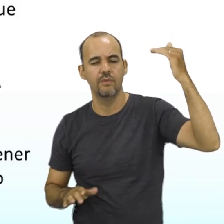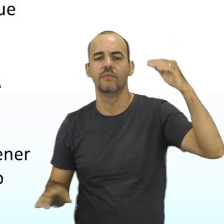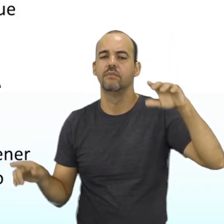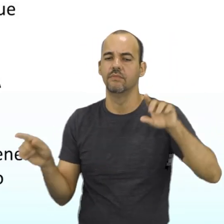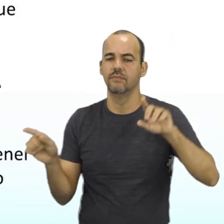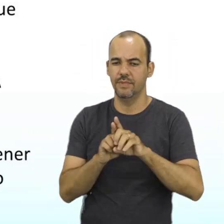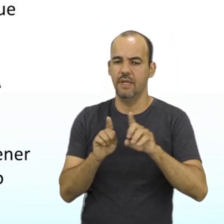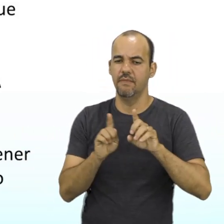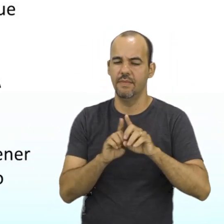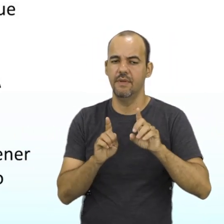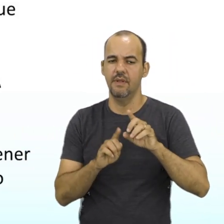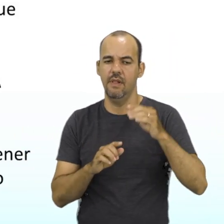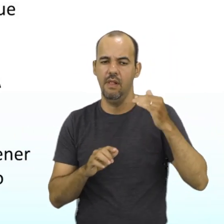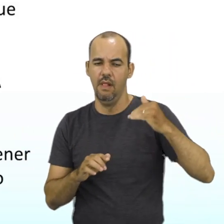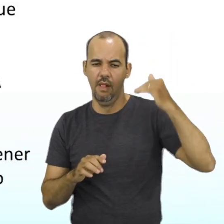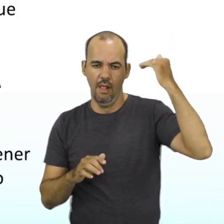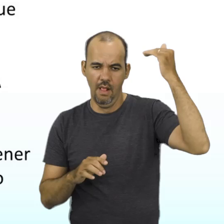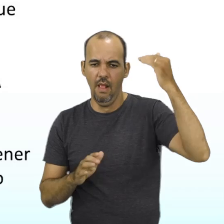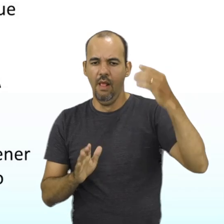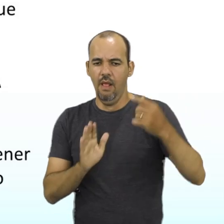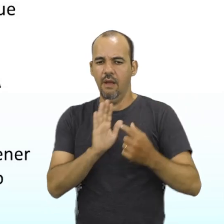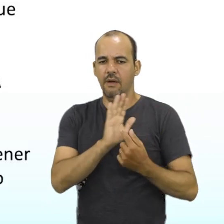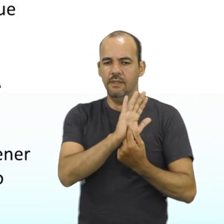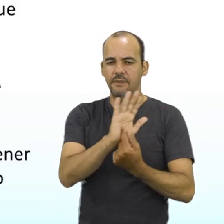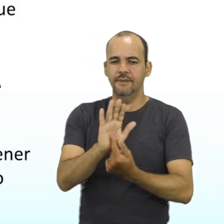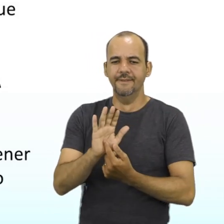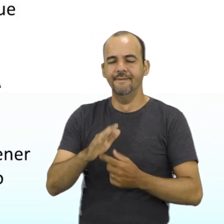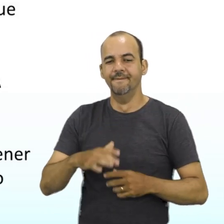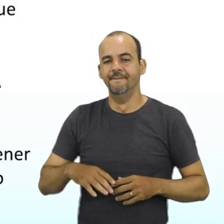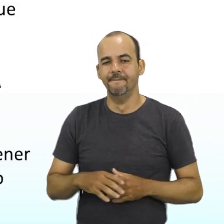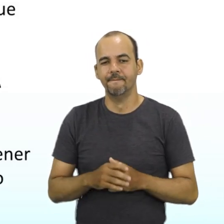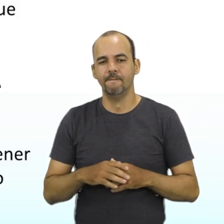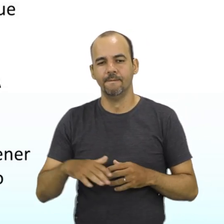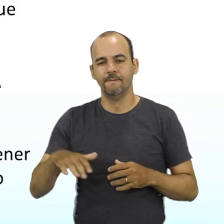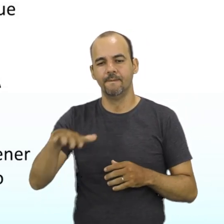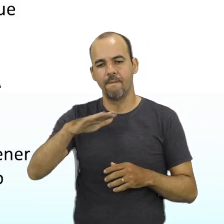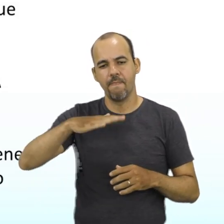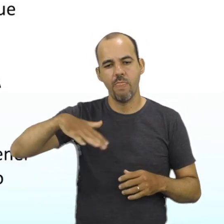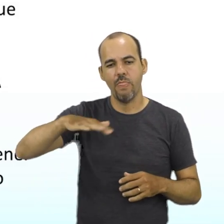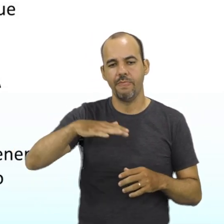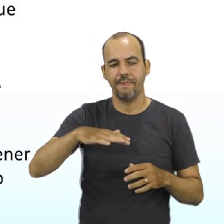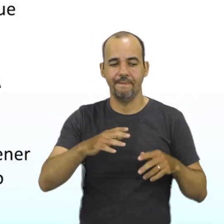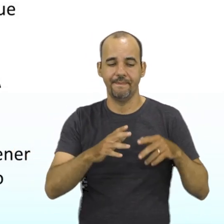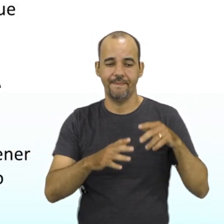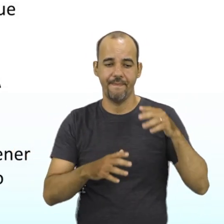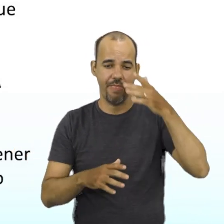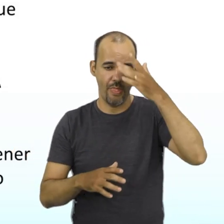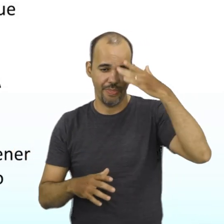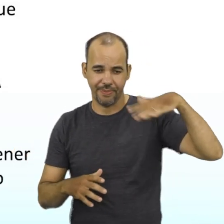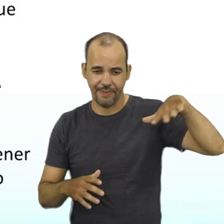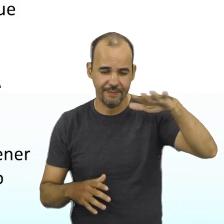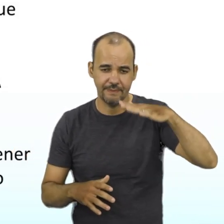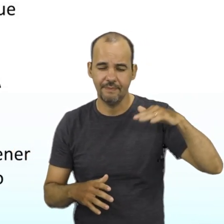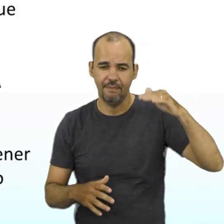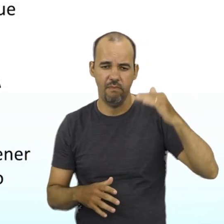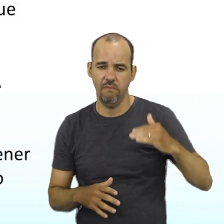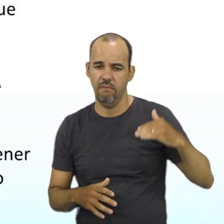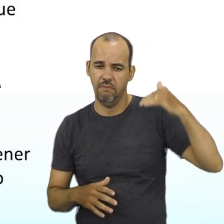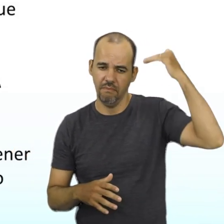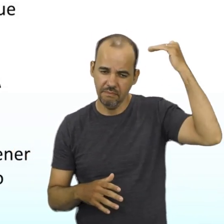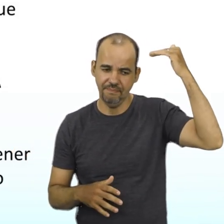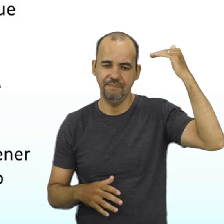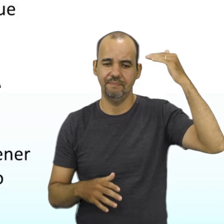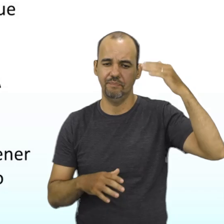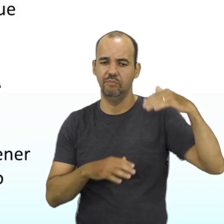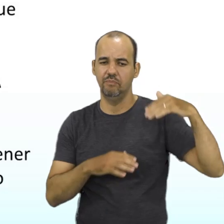muito pouco. Os que não, né, se tornaram maduros, processaram e,